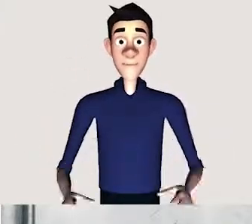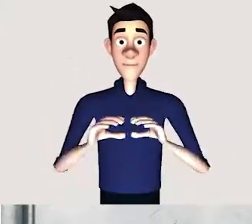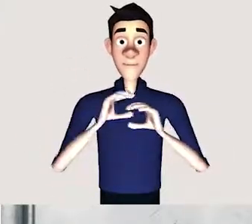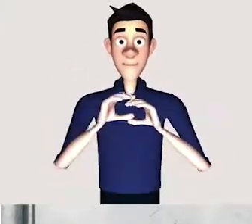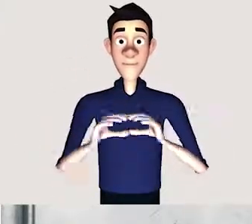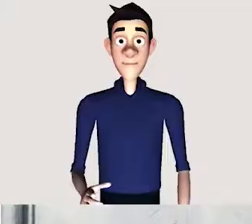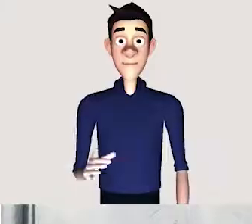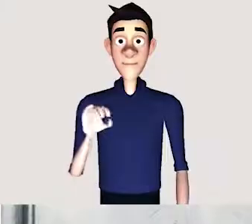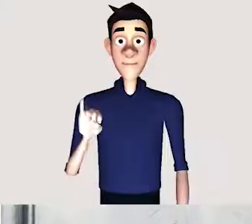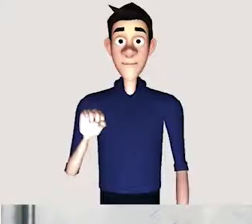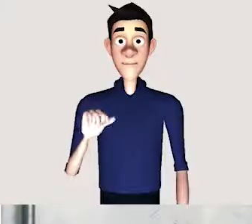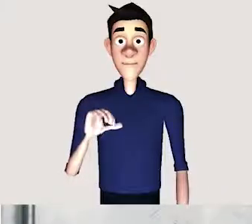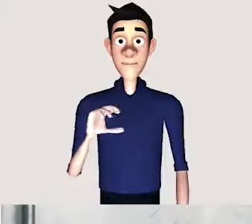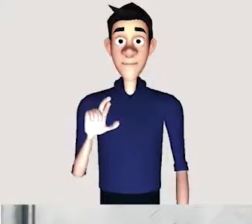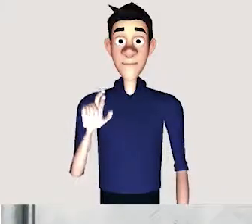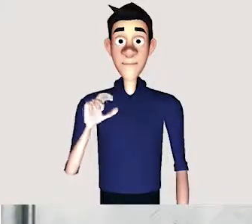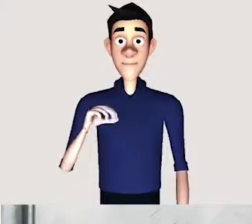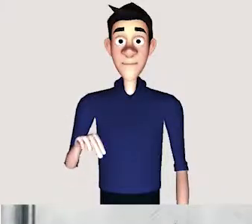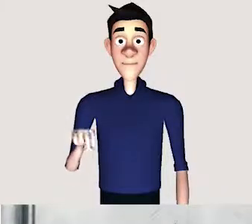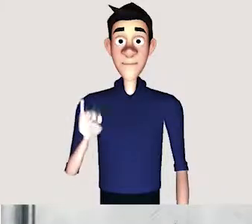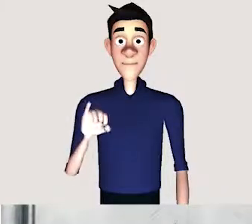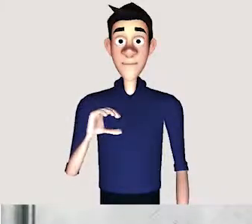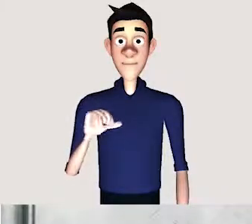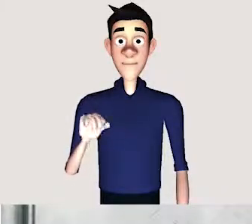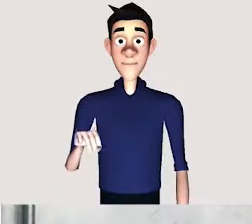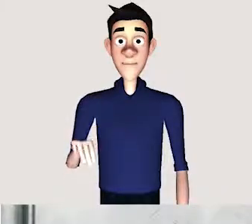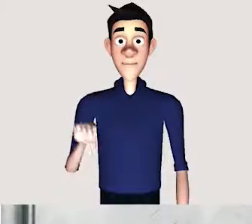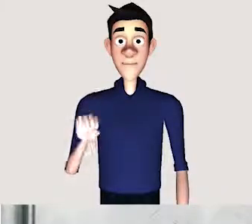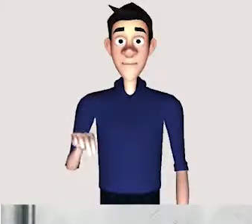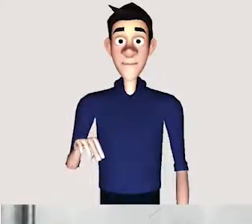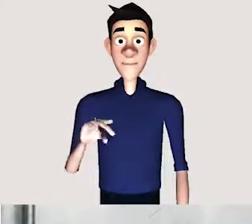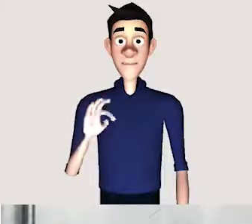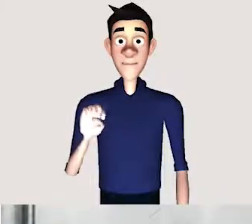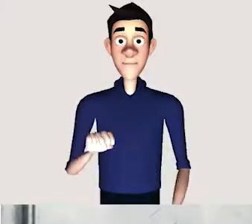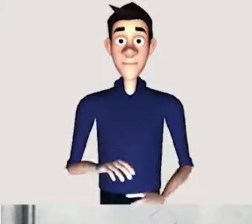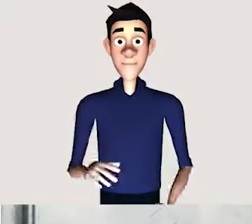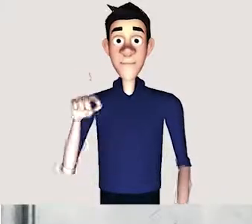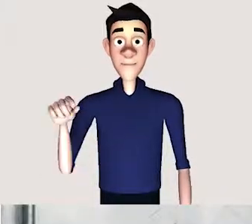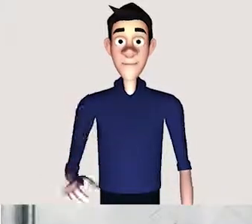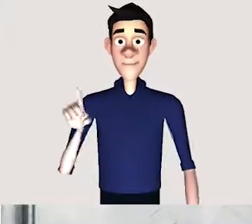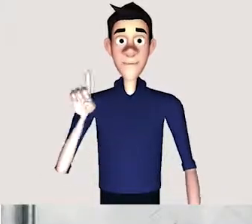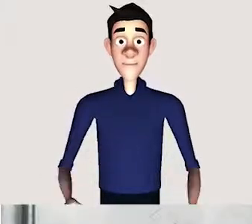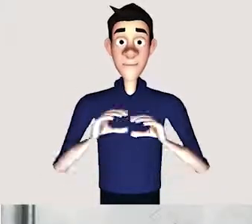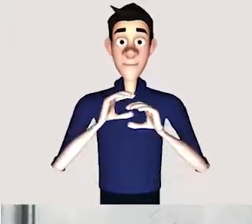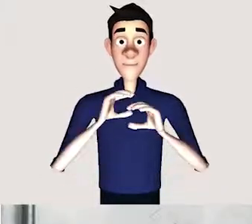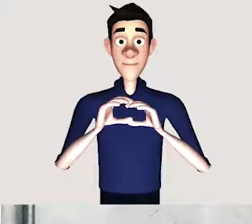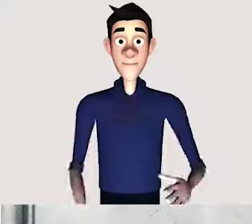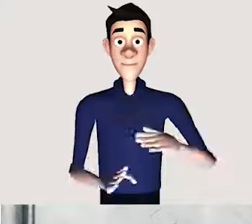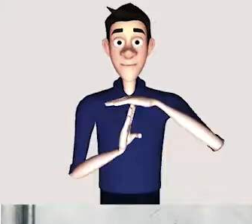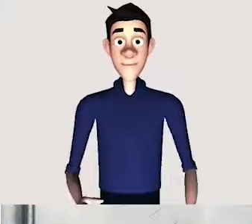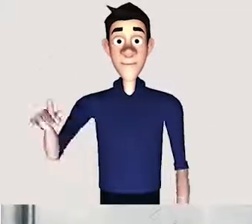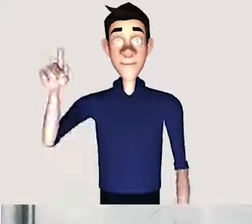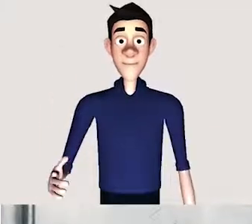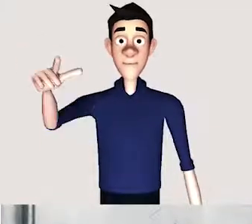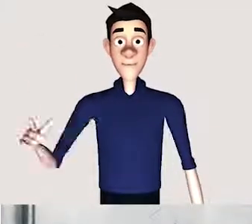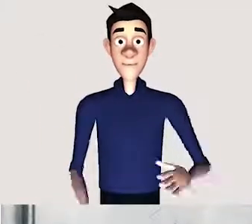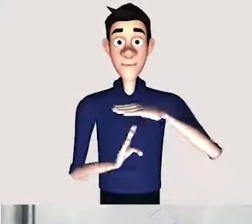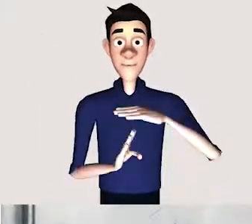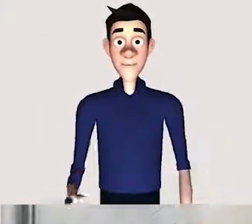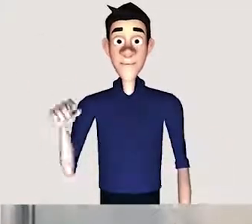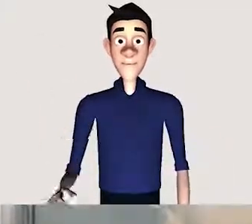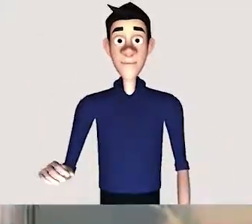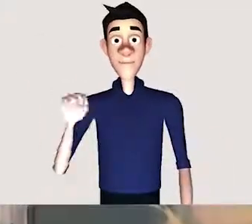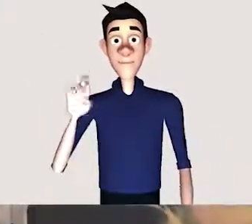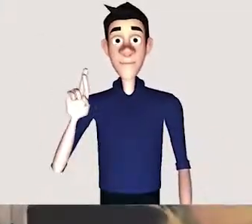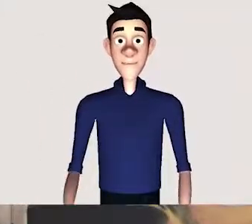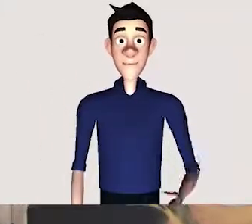avançar um pouco mais e fazer a seguinte pergunta. Ora, se temos o patrimônio, temos o matrimônio,